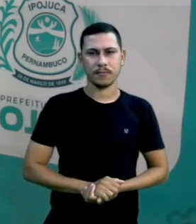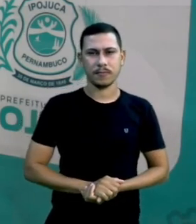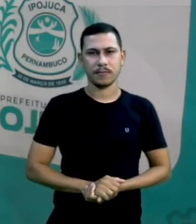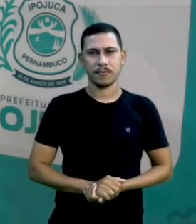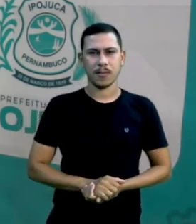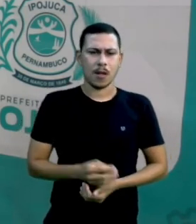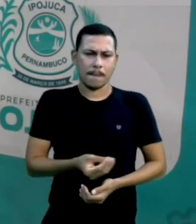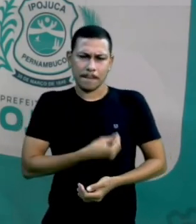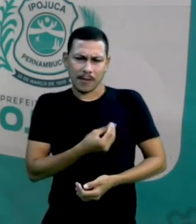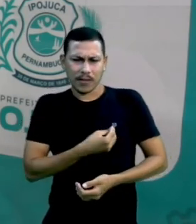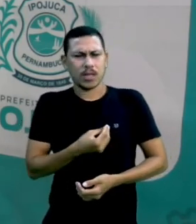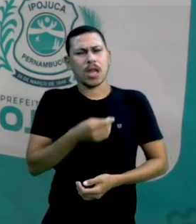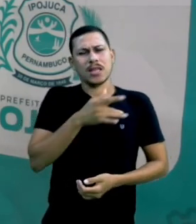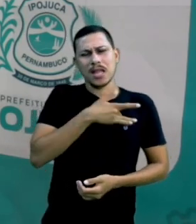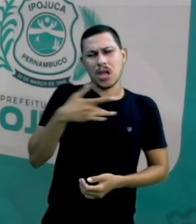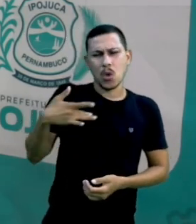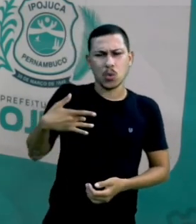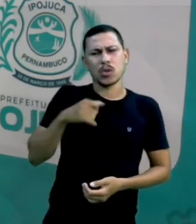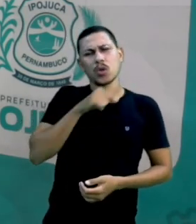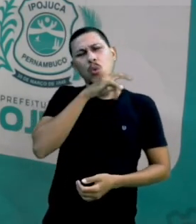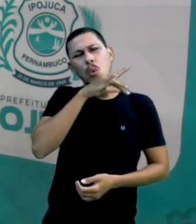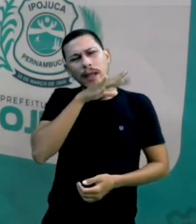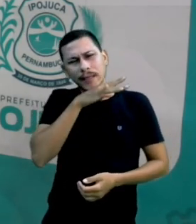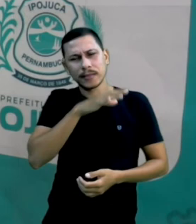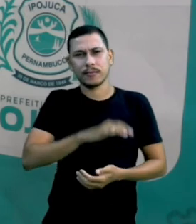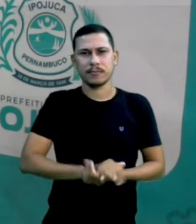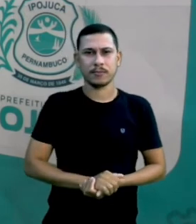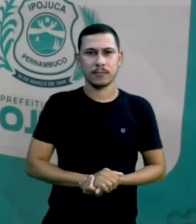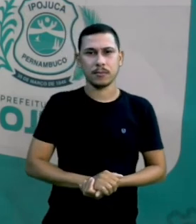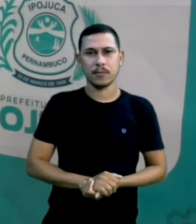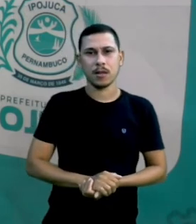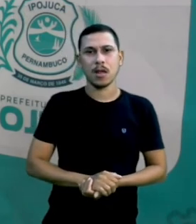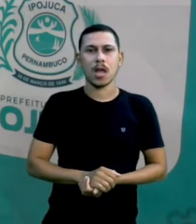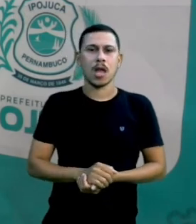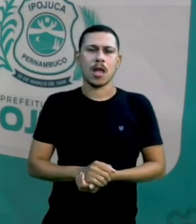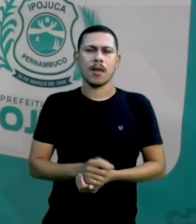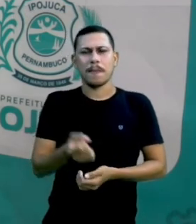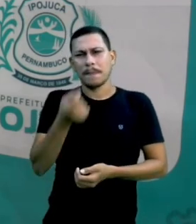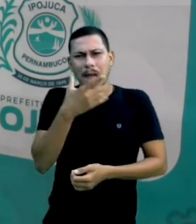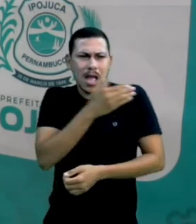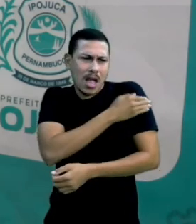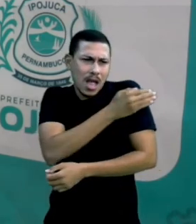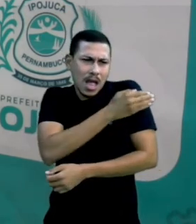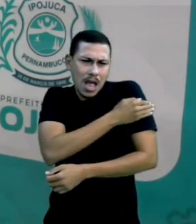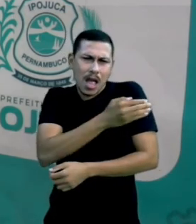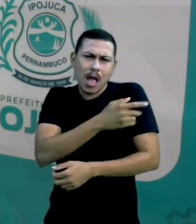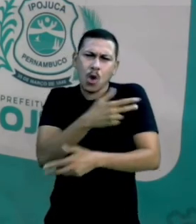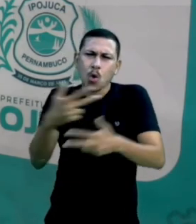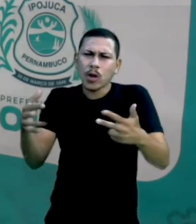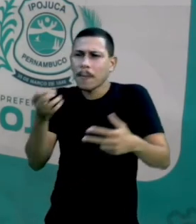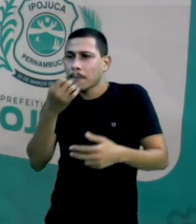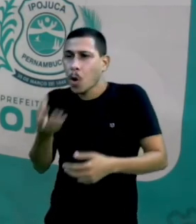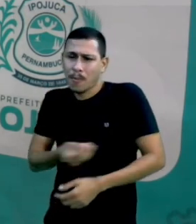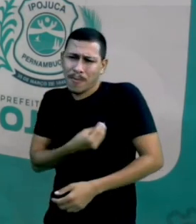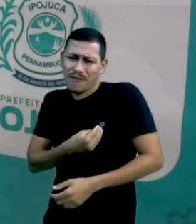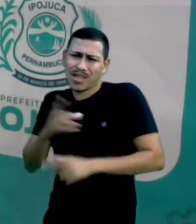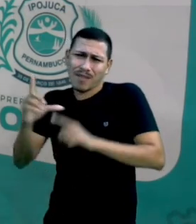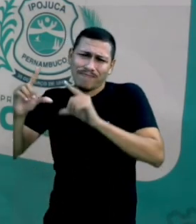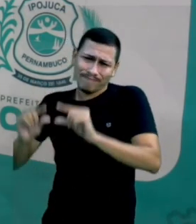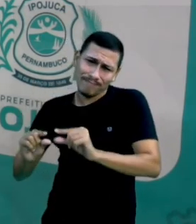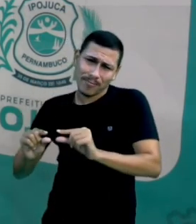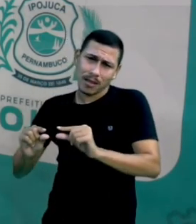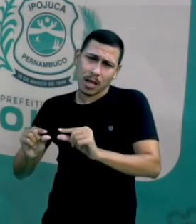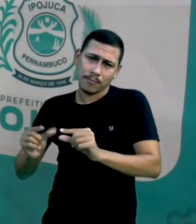para nossa vida, para nossa saúde, e os benefícios que ele vai trazer são muito pequenos, porque no geral se